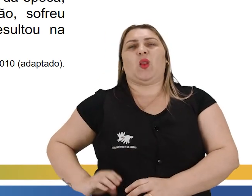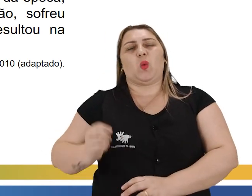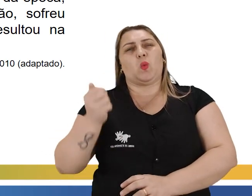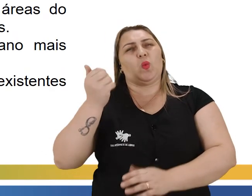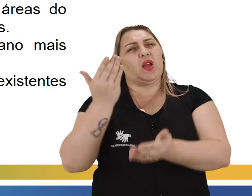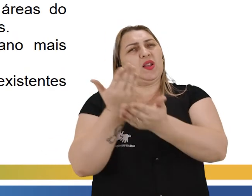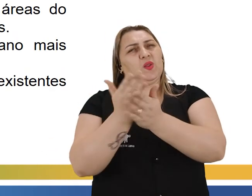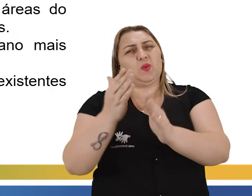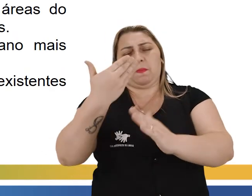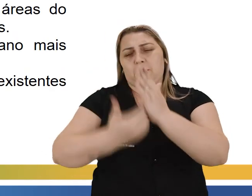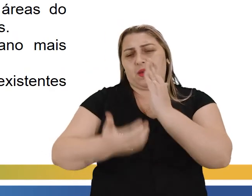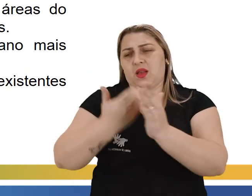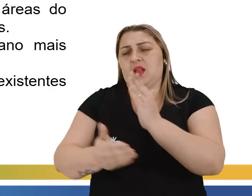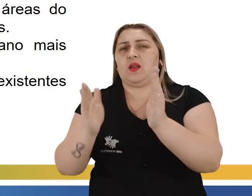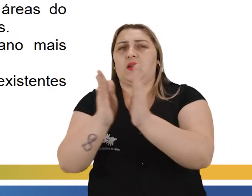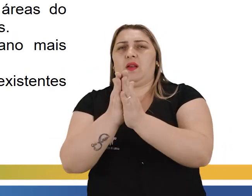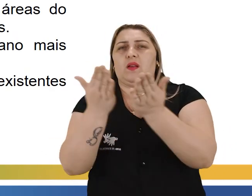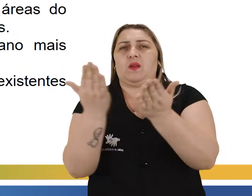seu acervo.